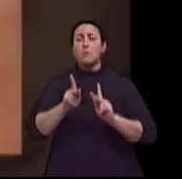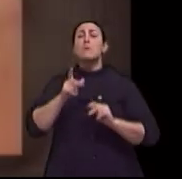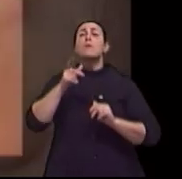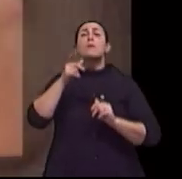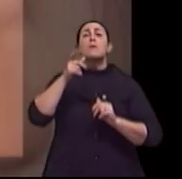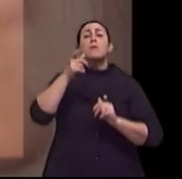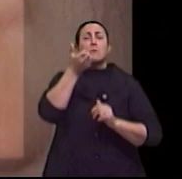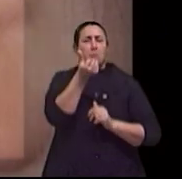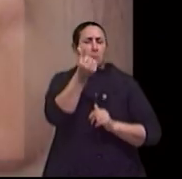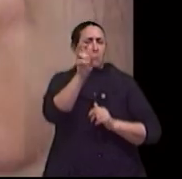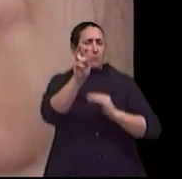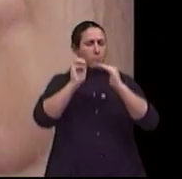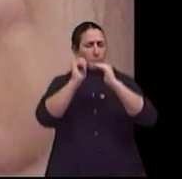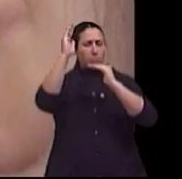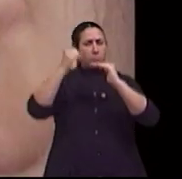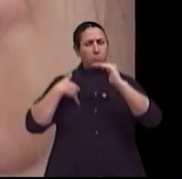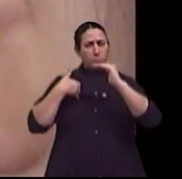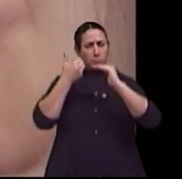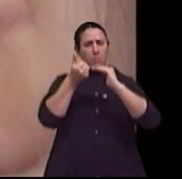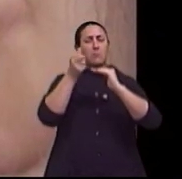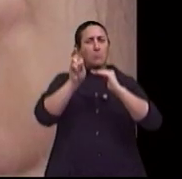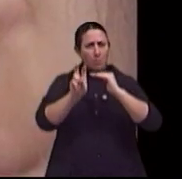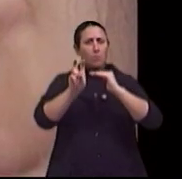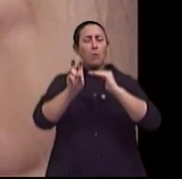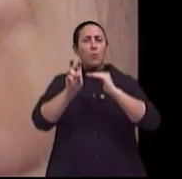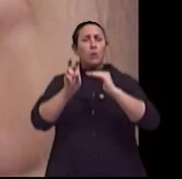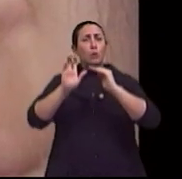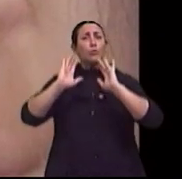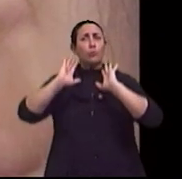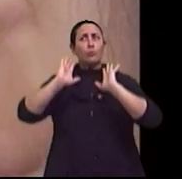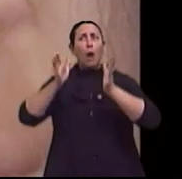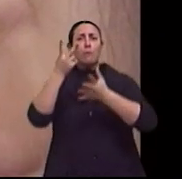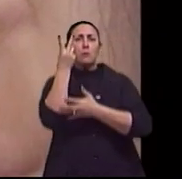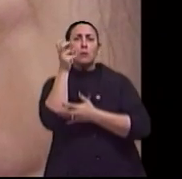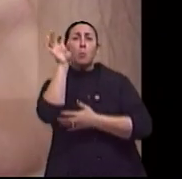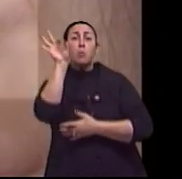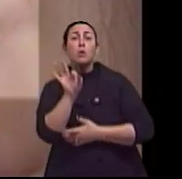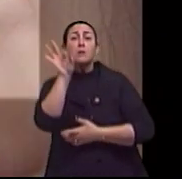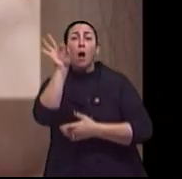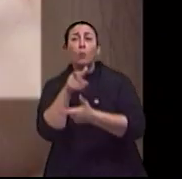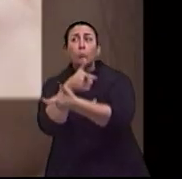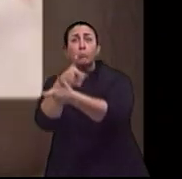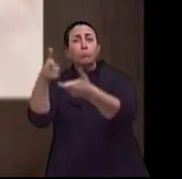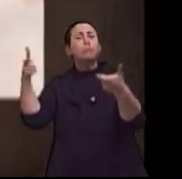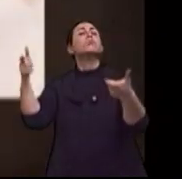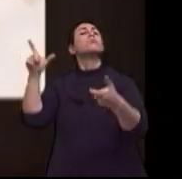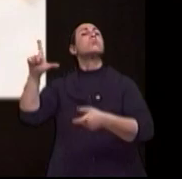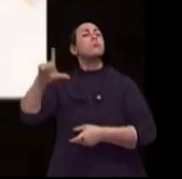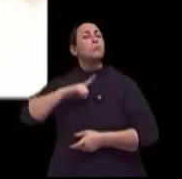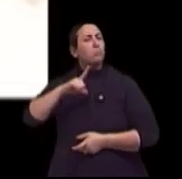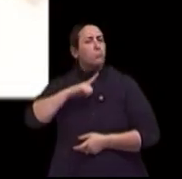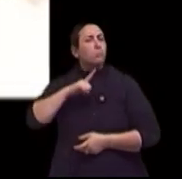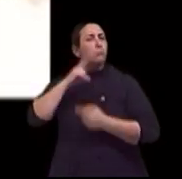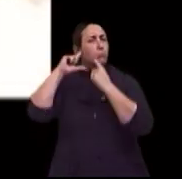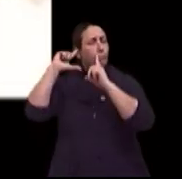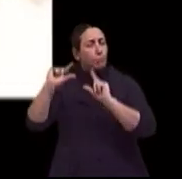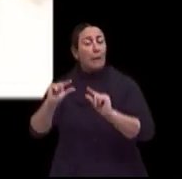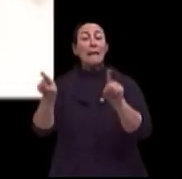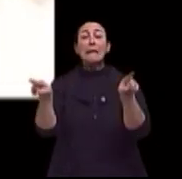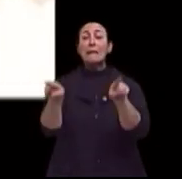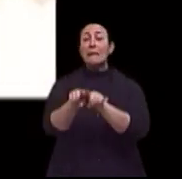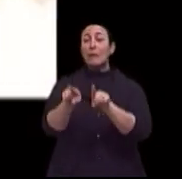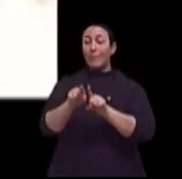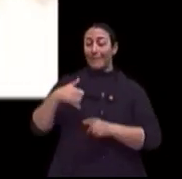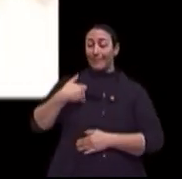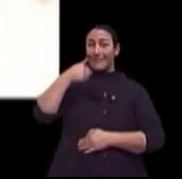idade 25% da população já apresenta né e com 75 anos é 50% então a